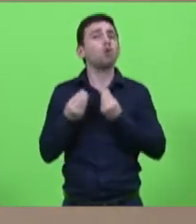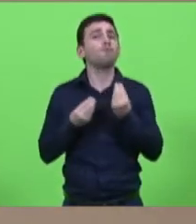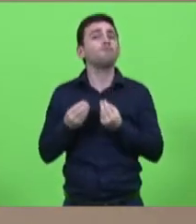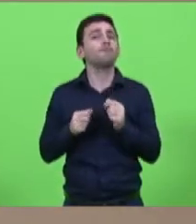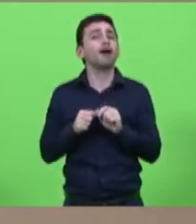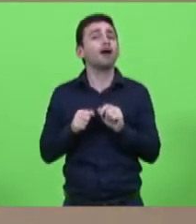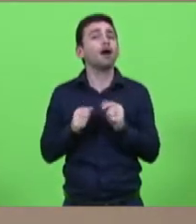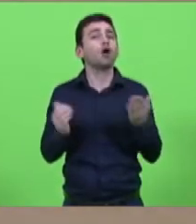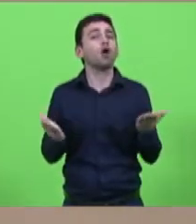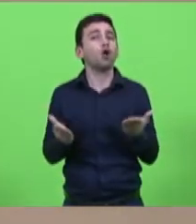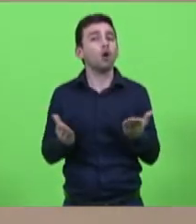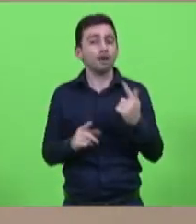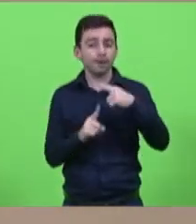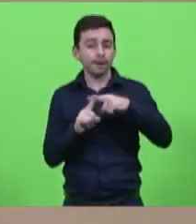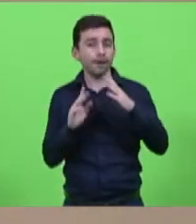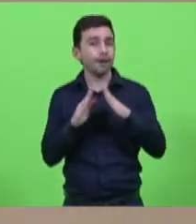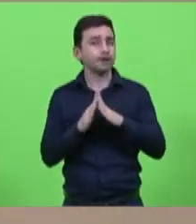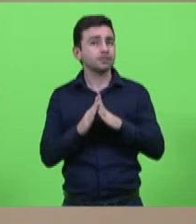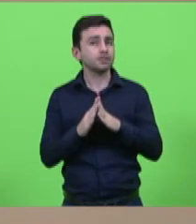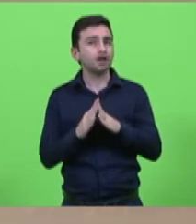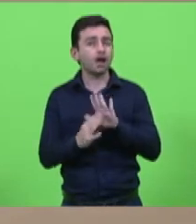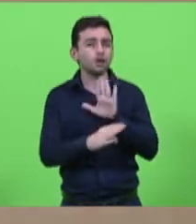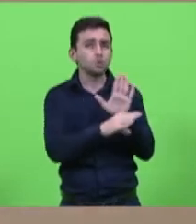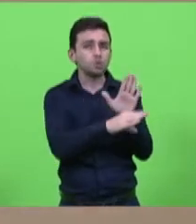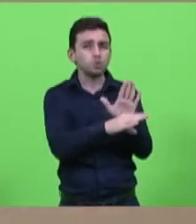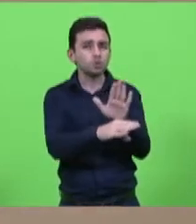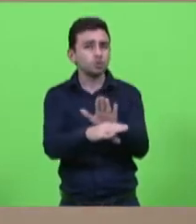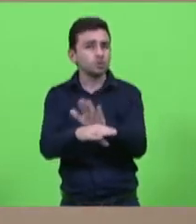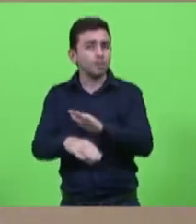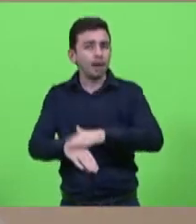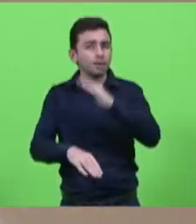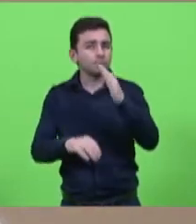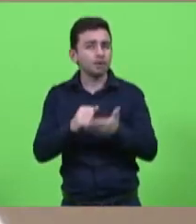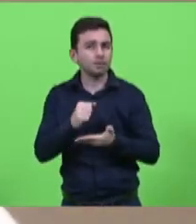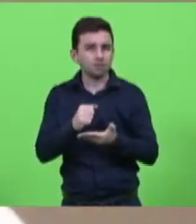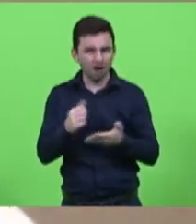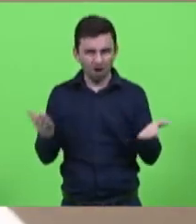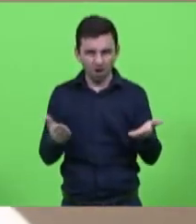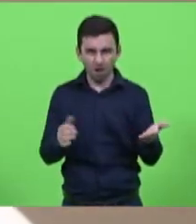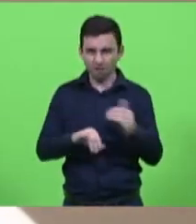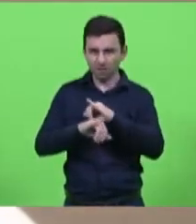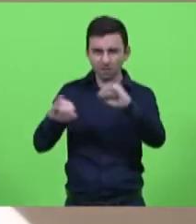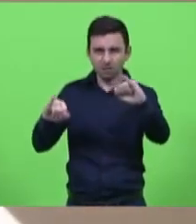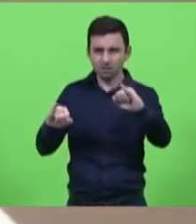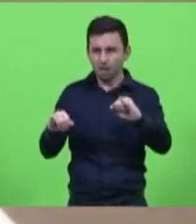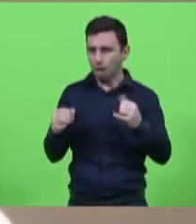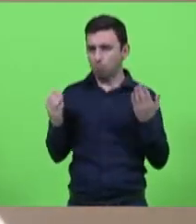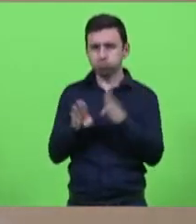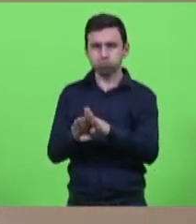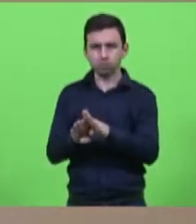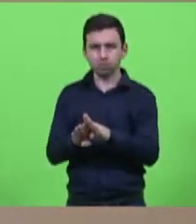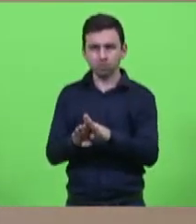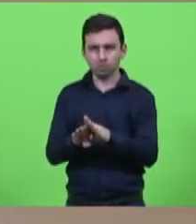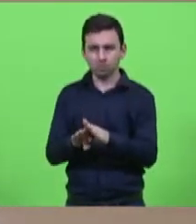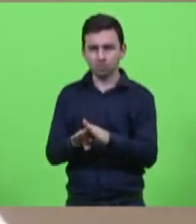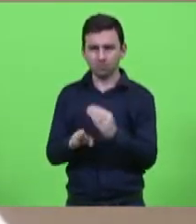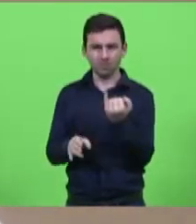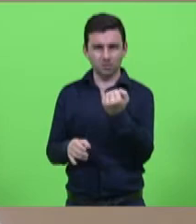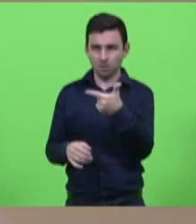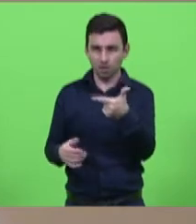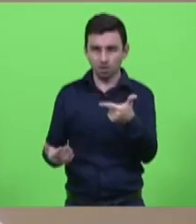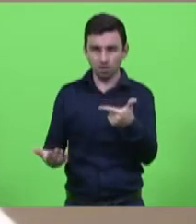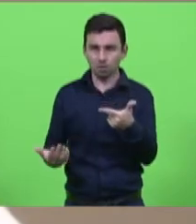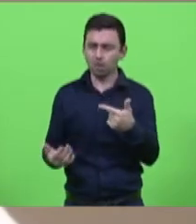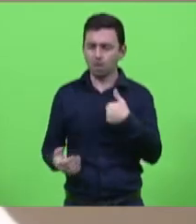momento que as igrejas devem prestar o seu serviço mais essencial, nós dizemos que elas não são essenciais. Por isso, votarei